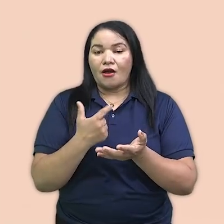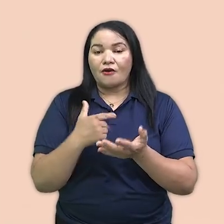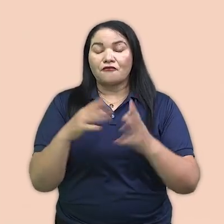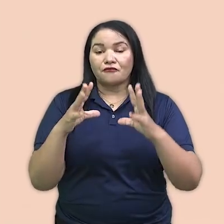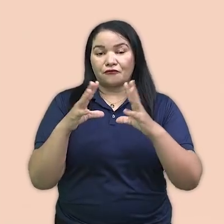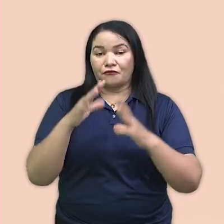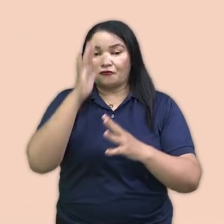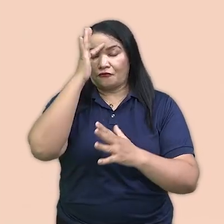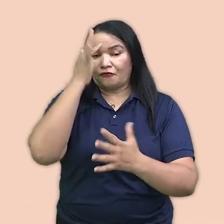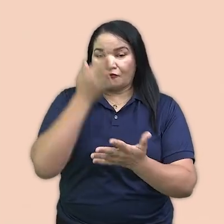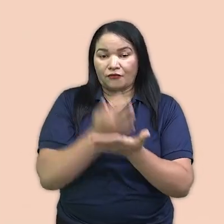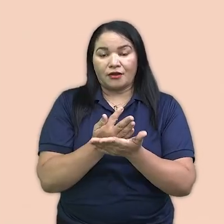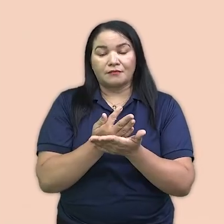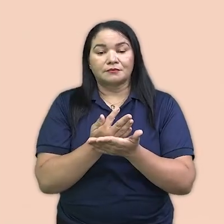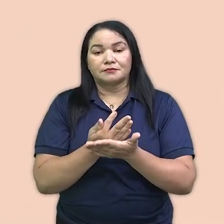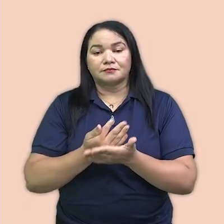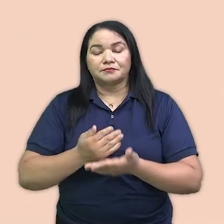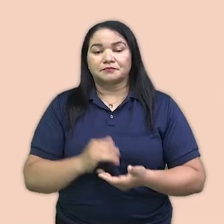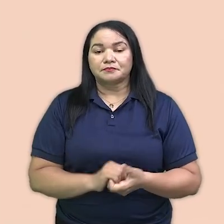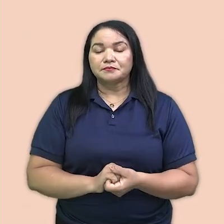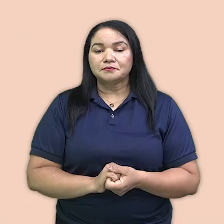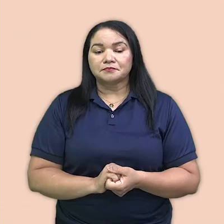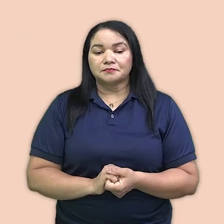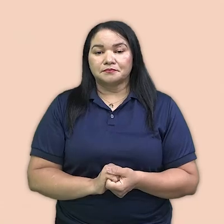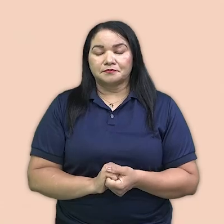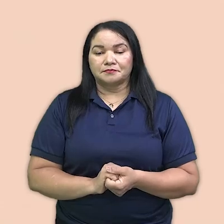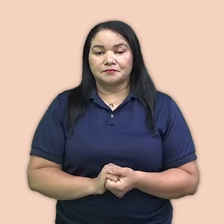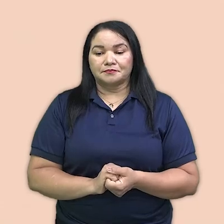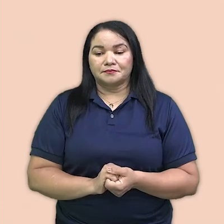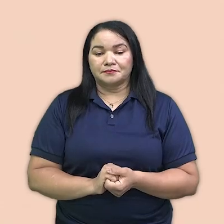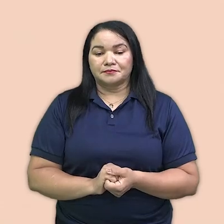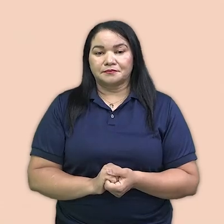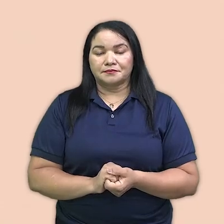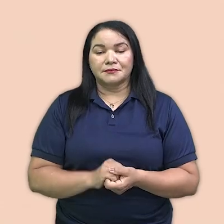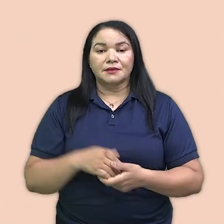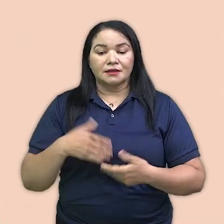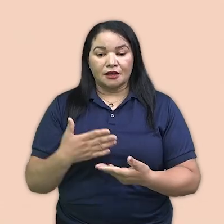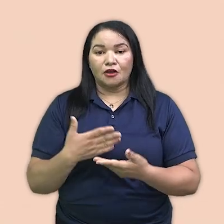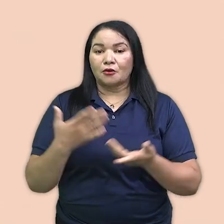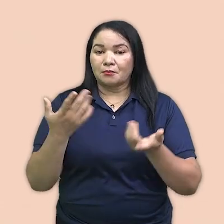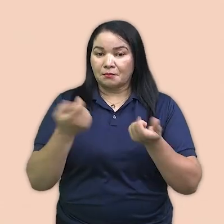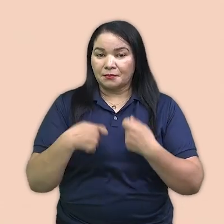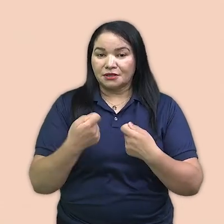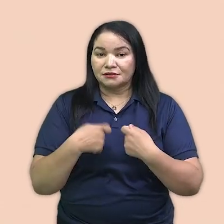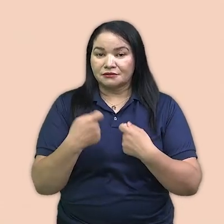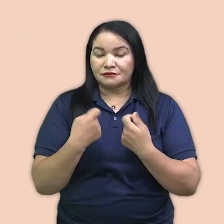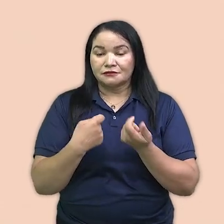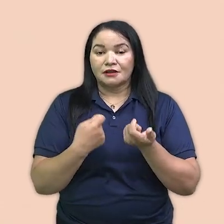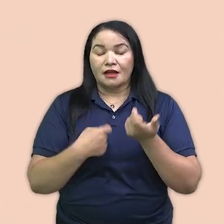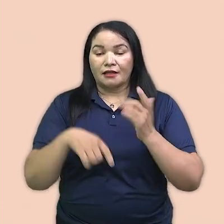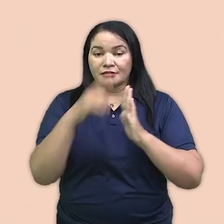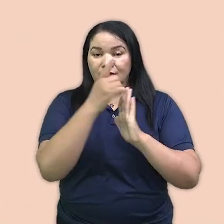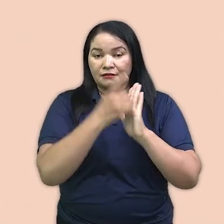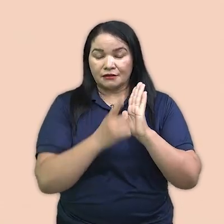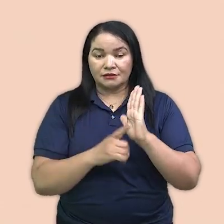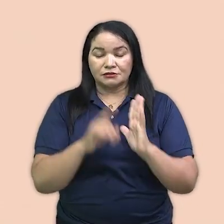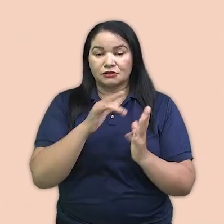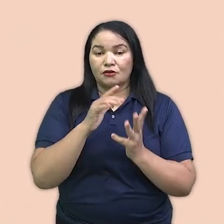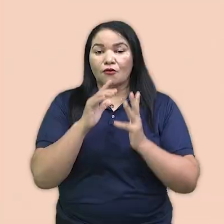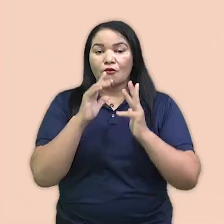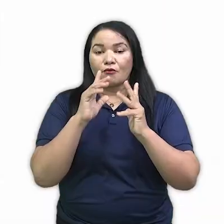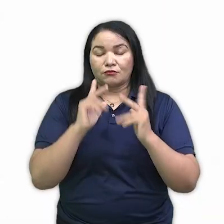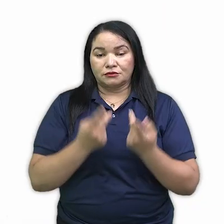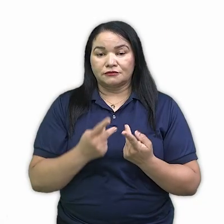a sua fé da maneira que você achar melhor. Tá bom? Então, foi preciso colocar lá na